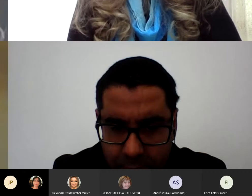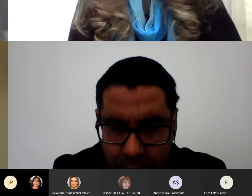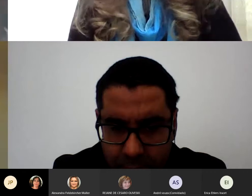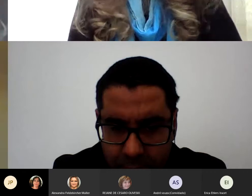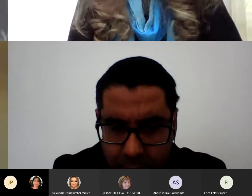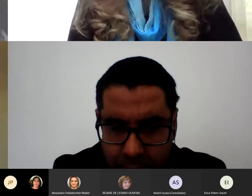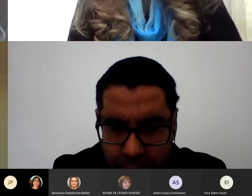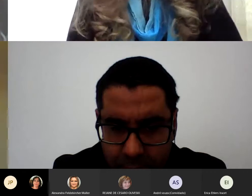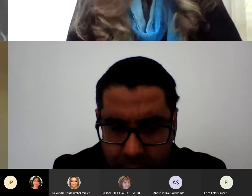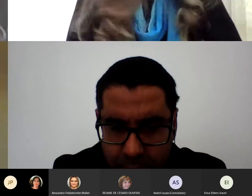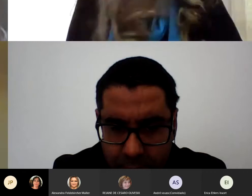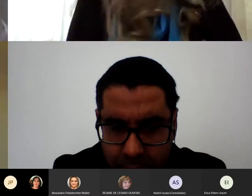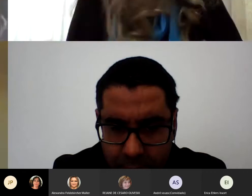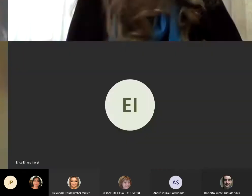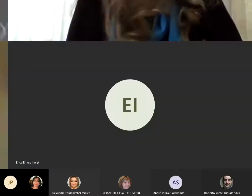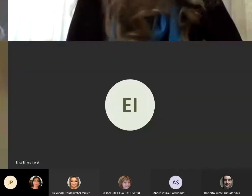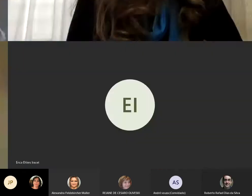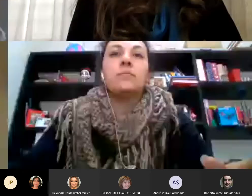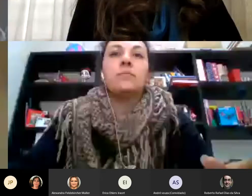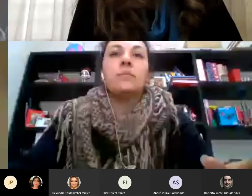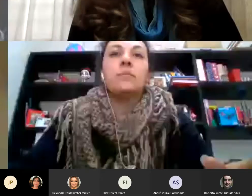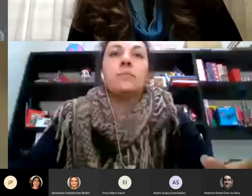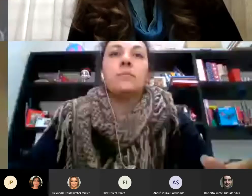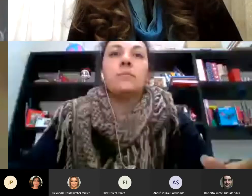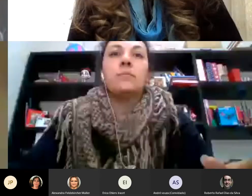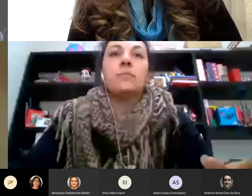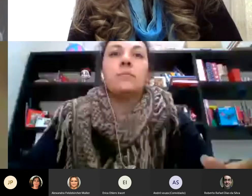que se chama neurobiovegetativo, que está